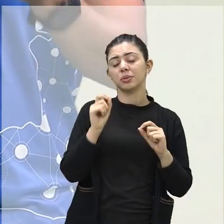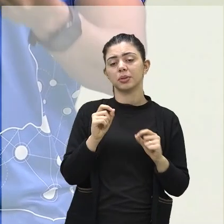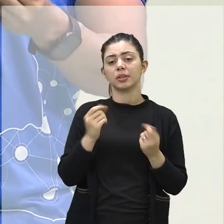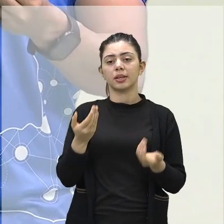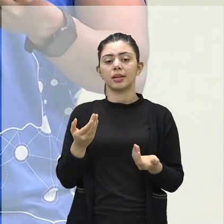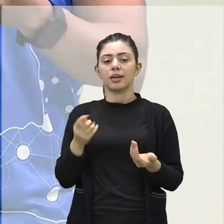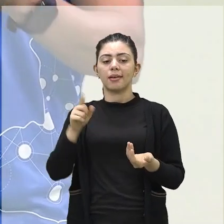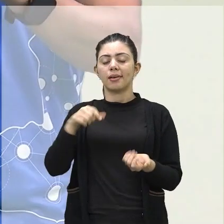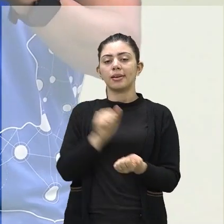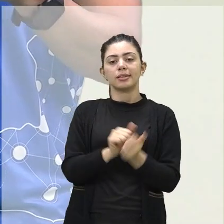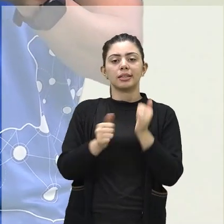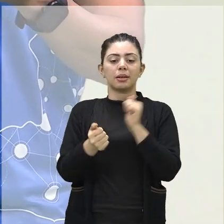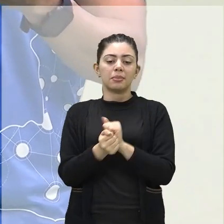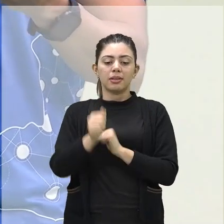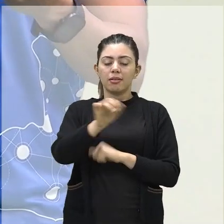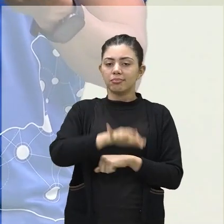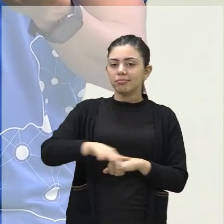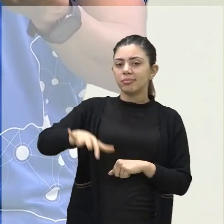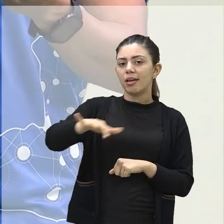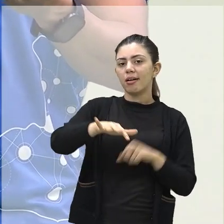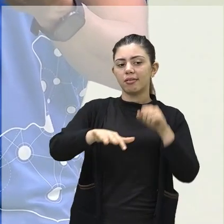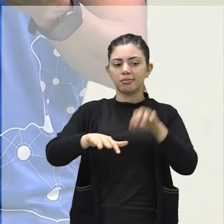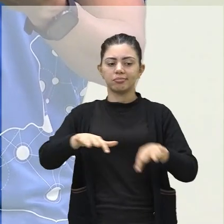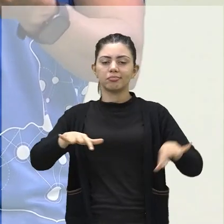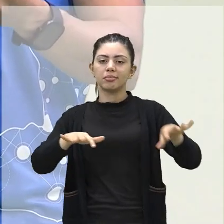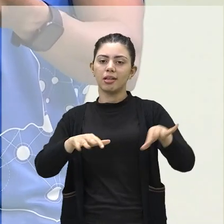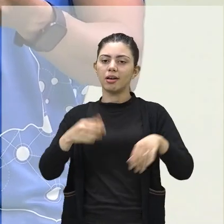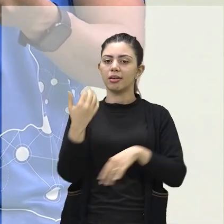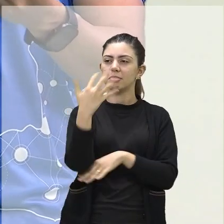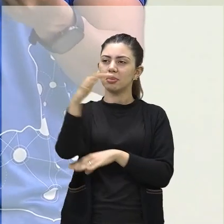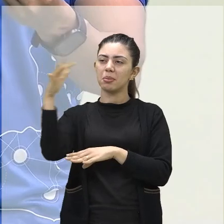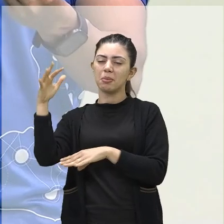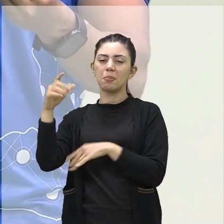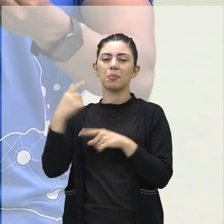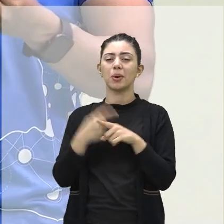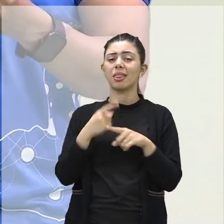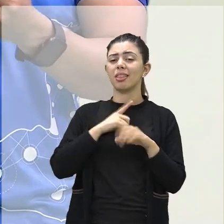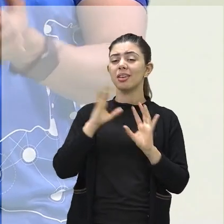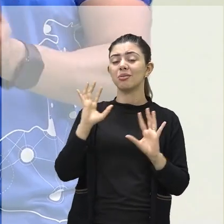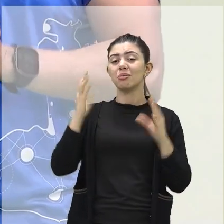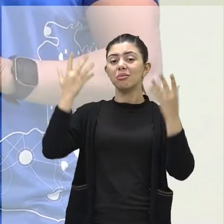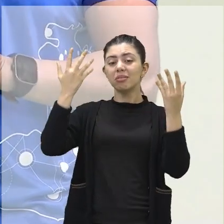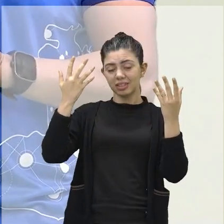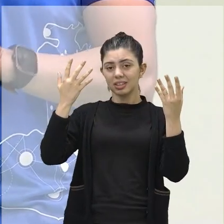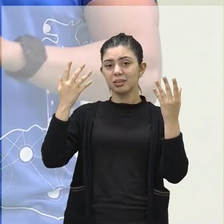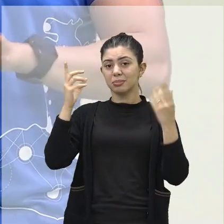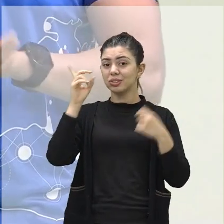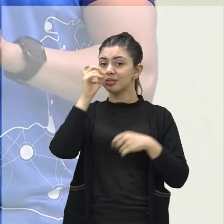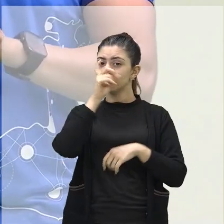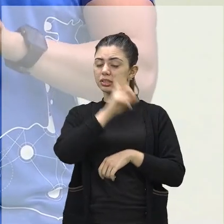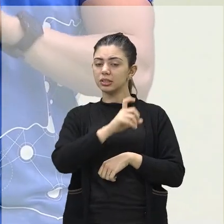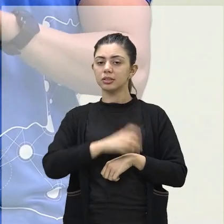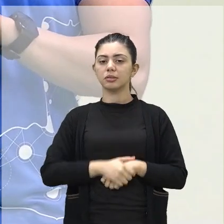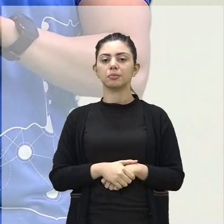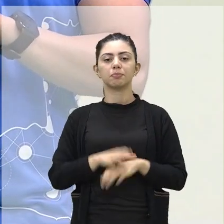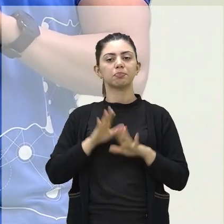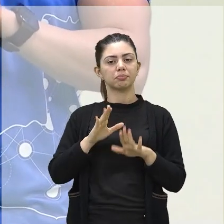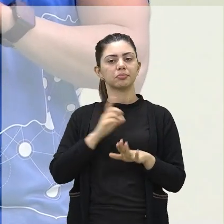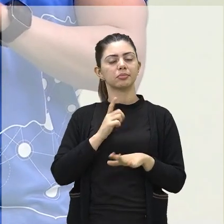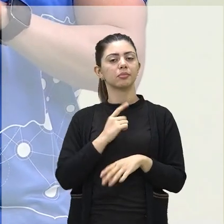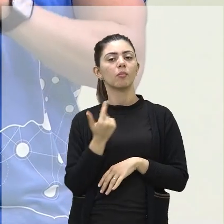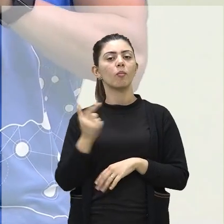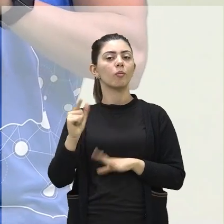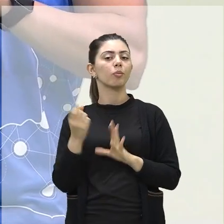se adaptar a essas regiões com características de clima, em especial, mais extremas, certo? Outro ponto que a gente